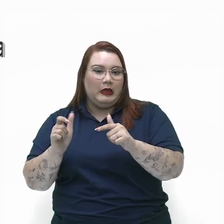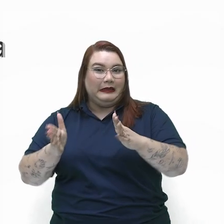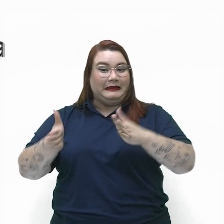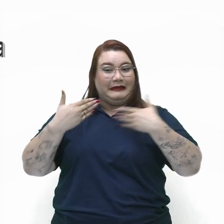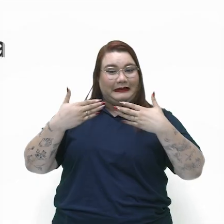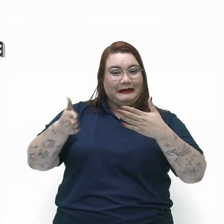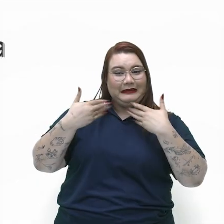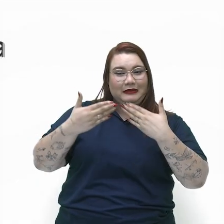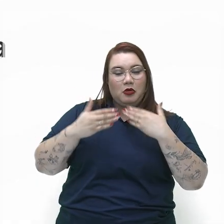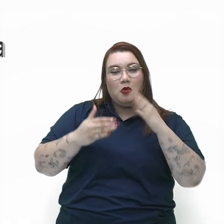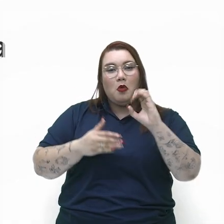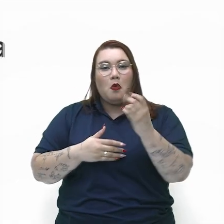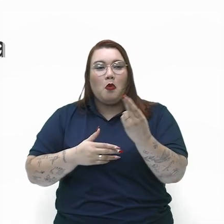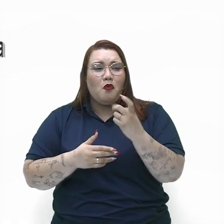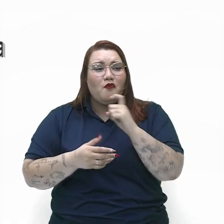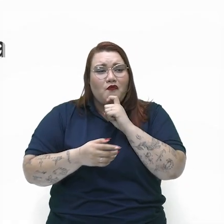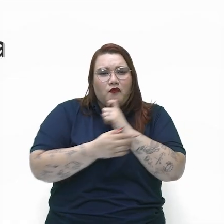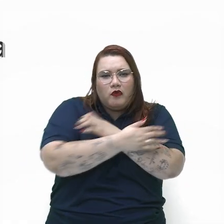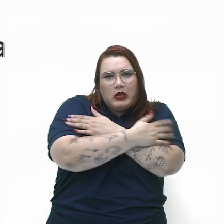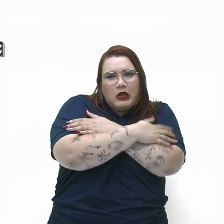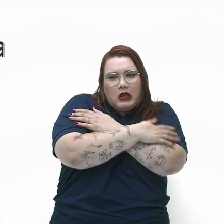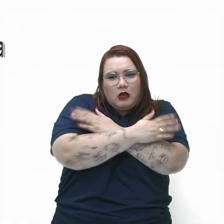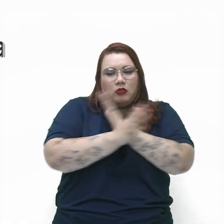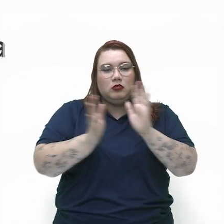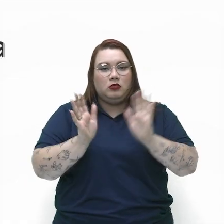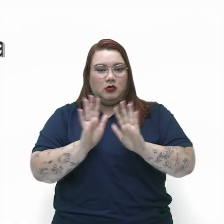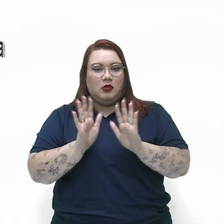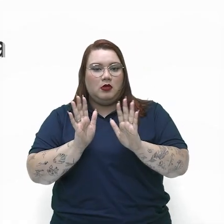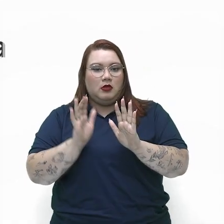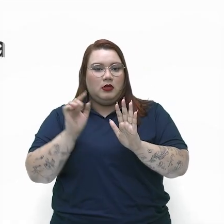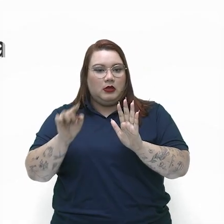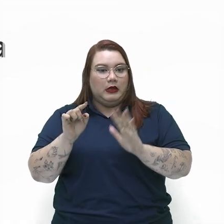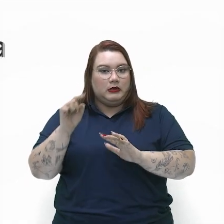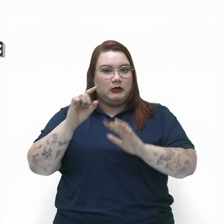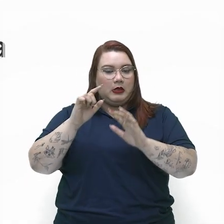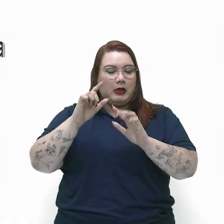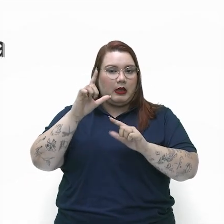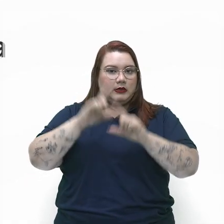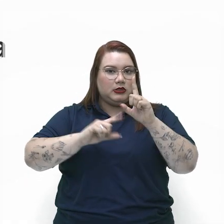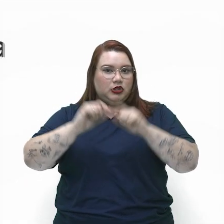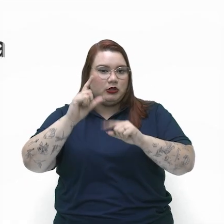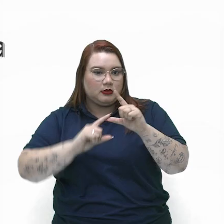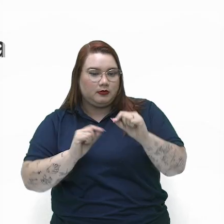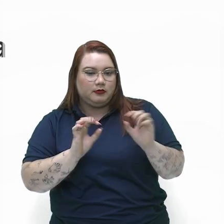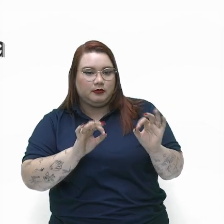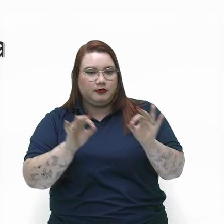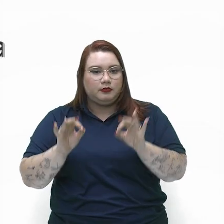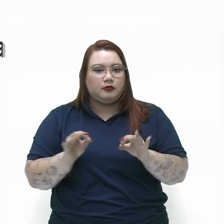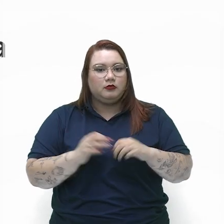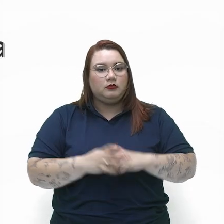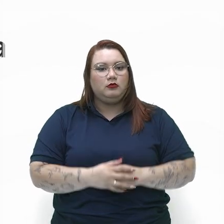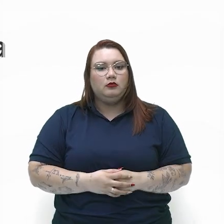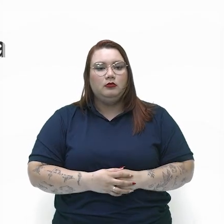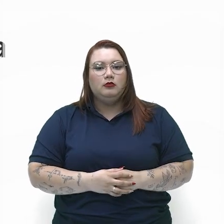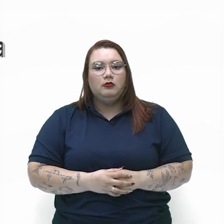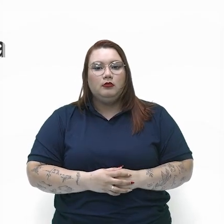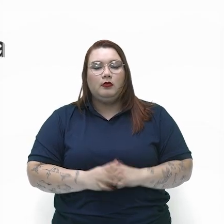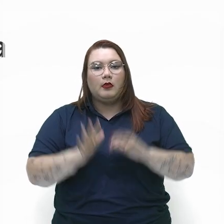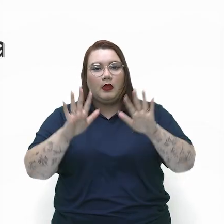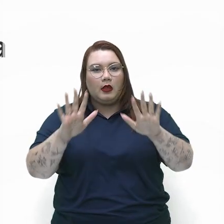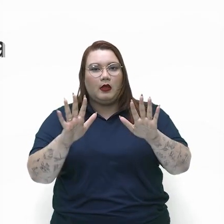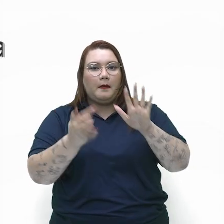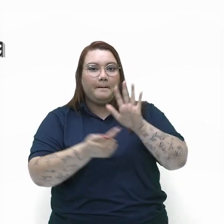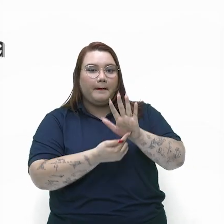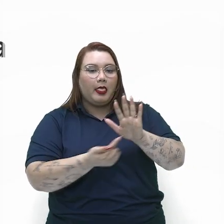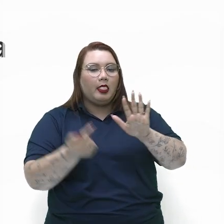nem muito quente e nem muito frio esse planeta, aliás, esse Sol. A luz, né, aliás, fazendo